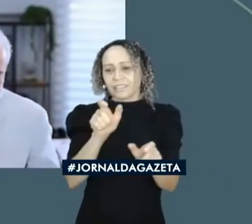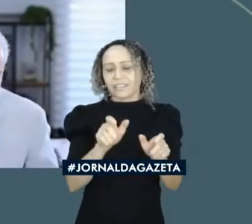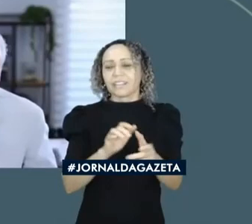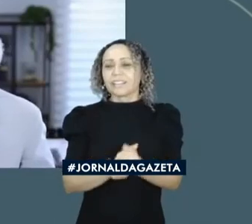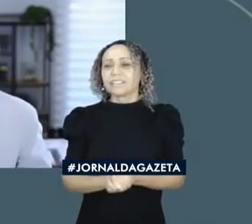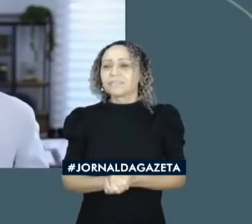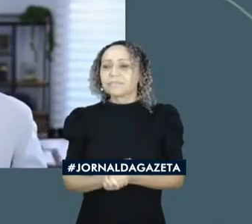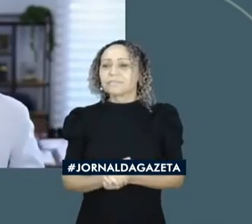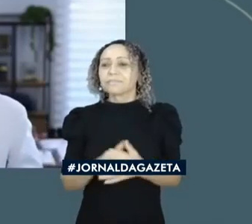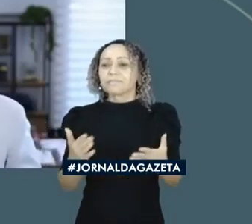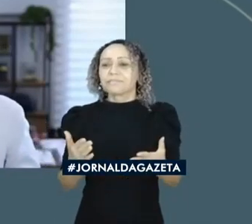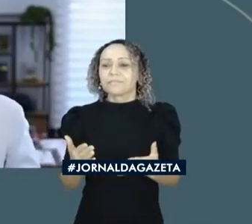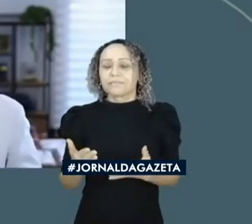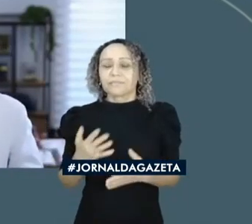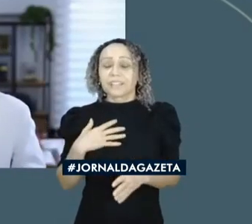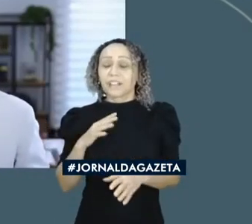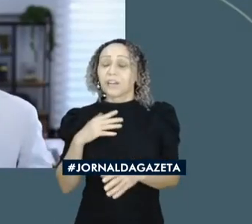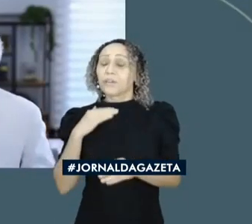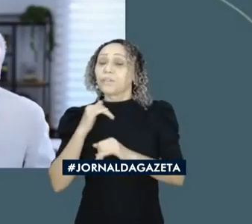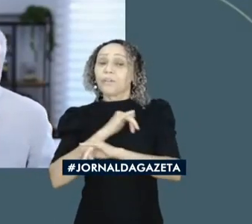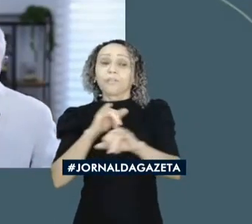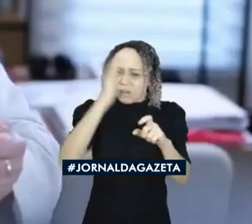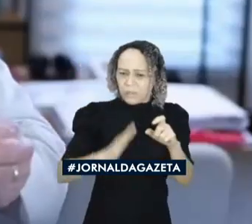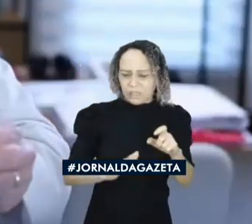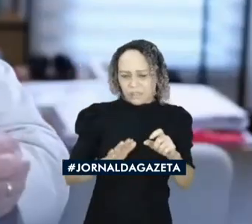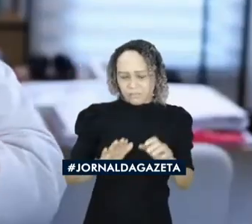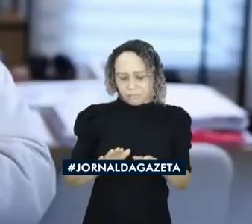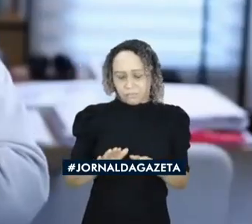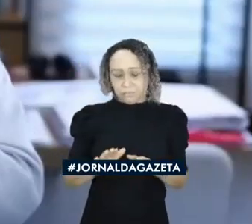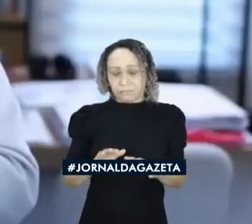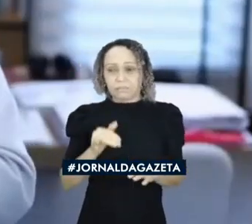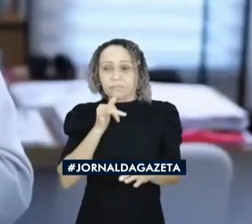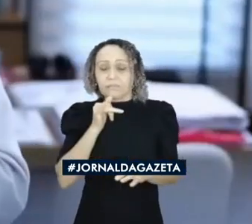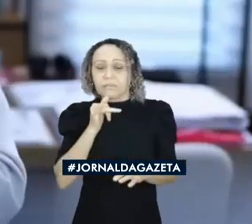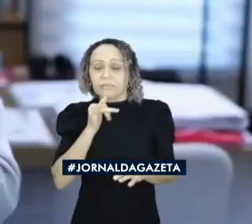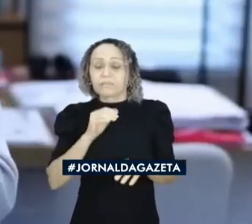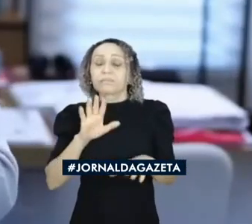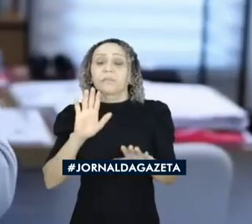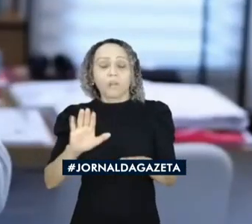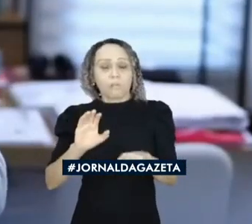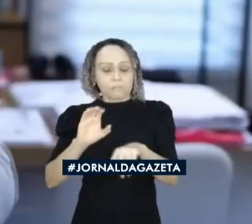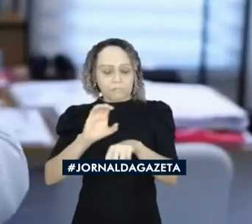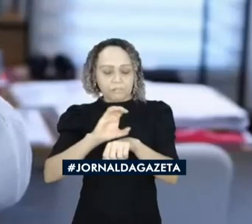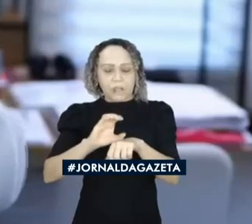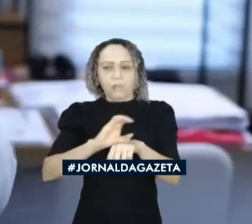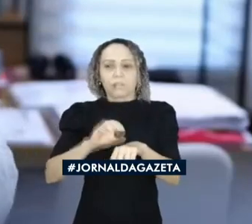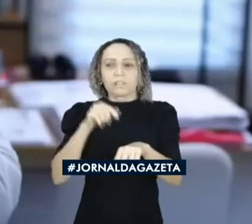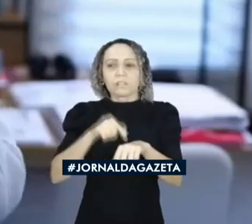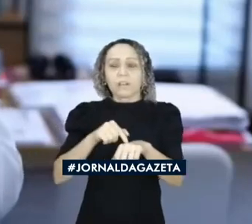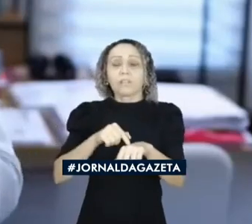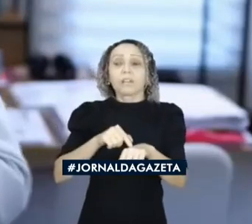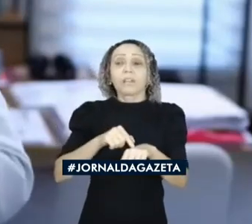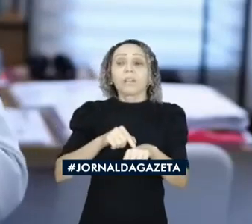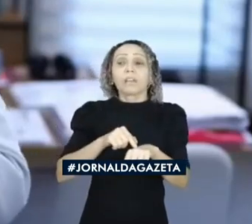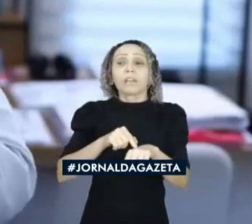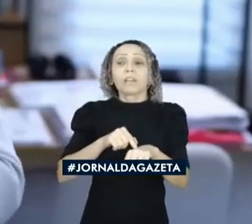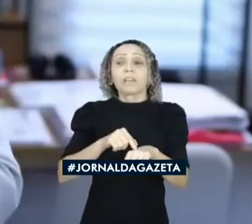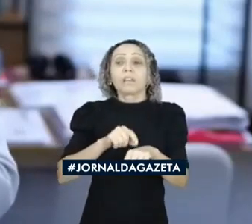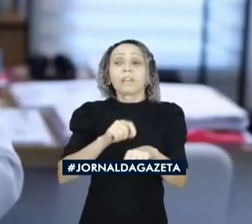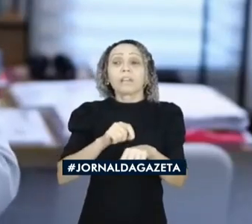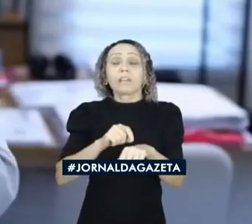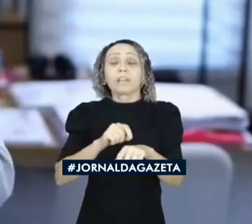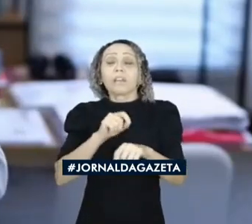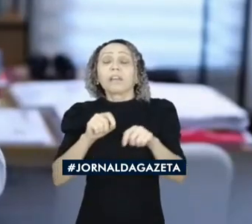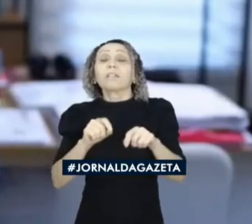garantir que as mulheres recebam os mesmos salários dos homens. A Constituição ela tem como princípio que o homem e a mulher devem